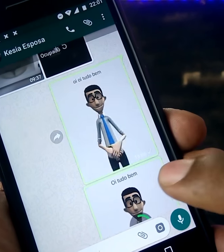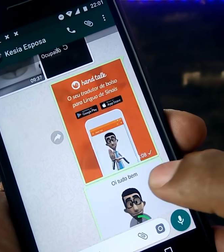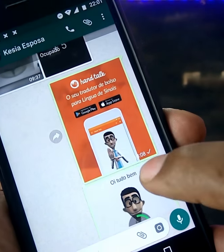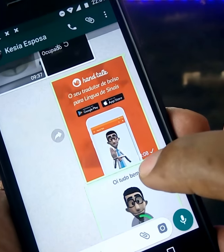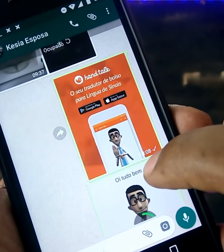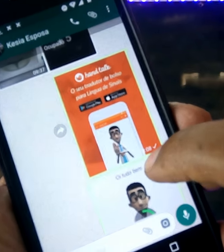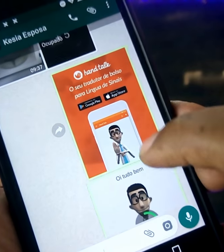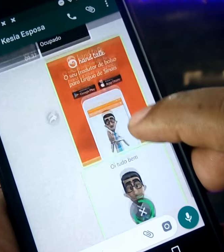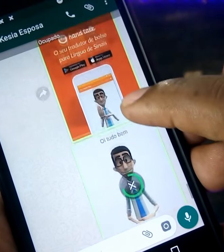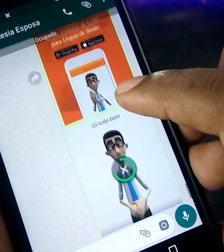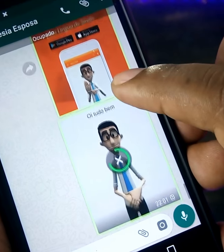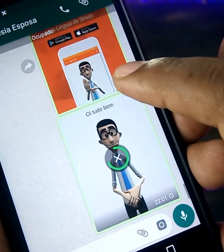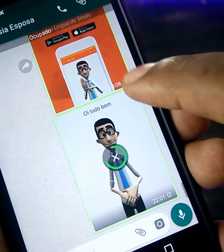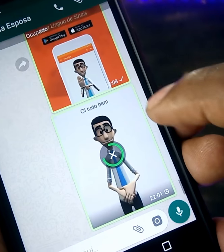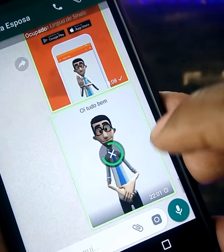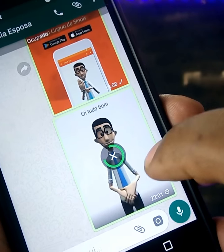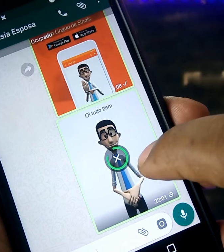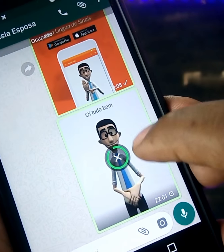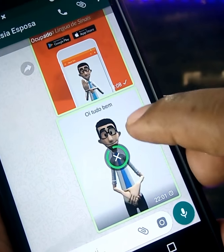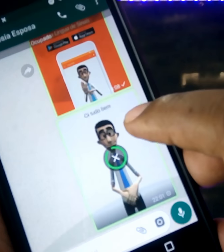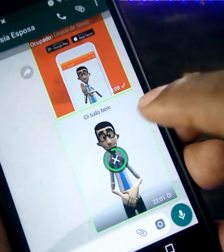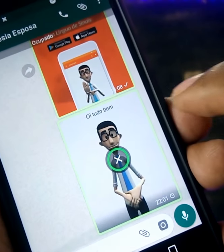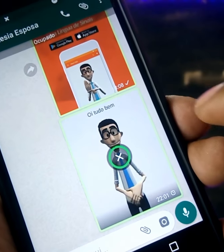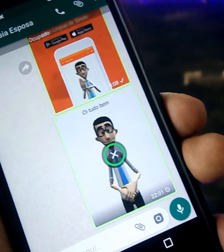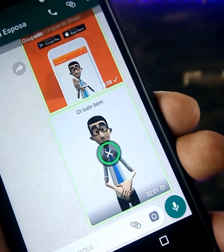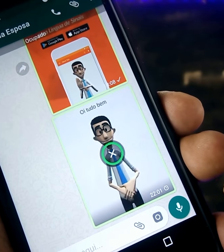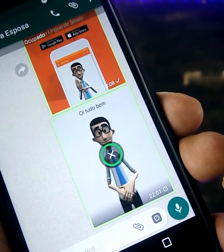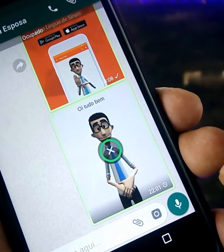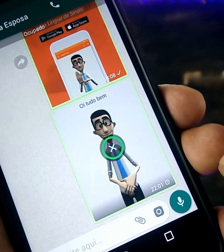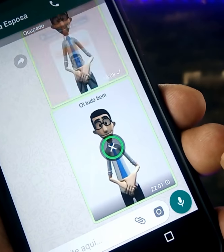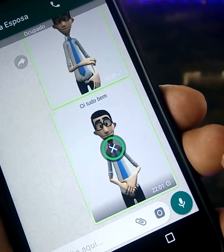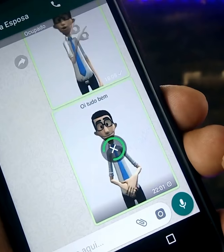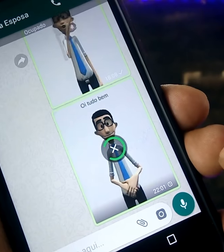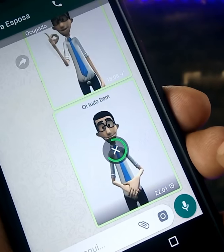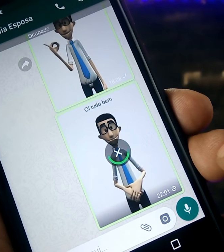Viu? E esse aqui que é o que eu estou mandando agora. Vamos esperar ele terminar de enviar.